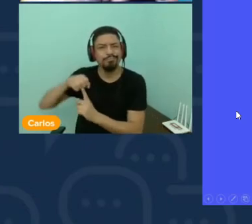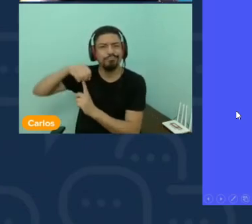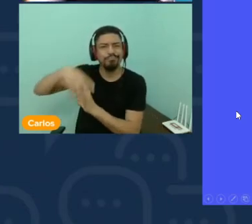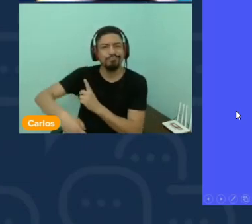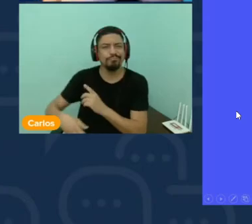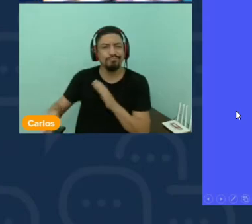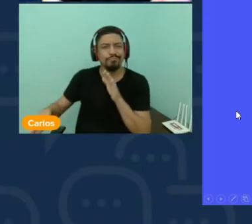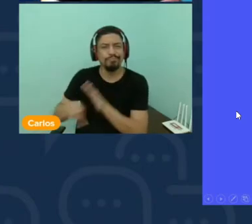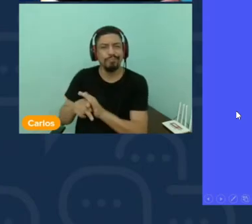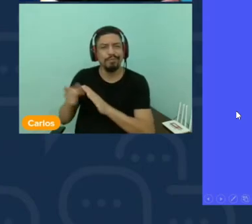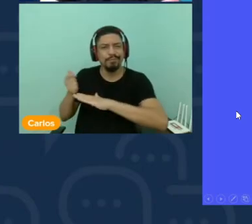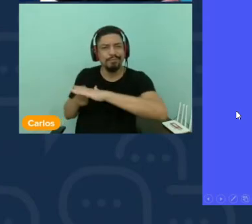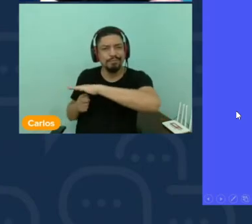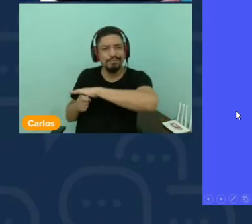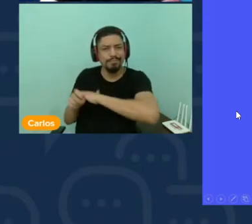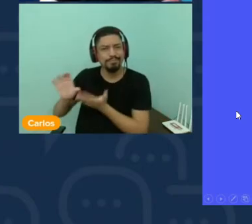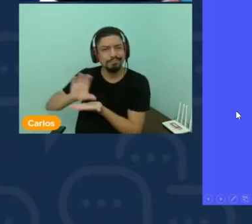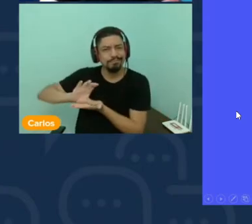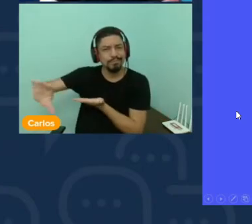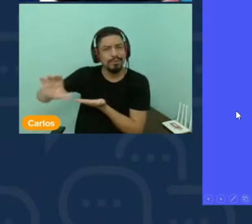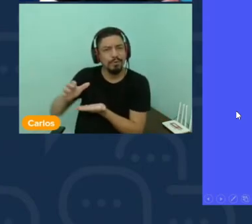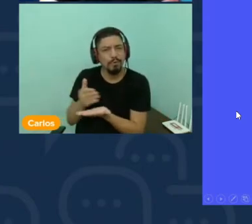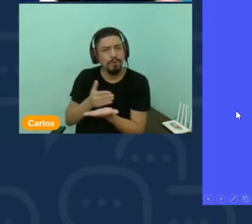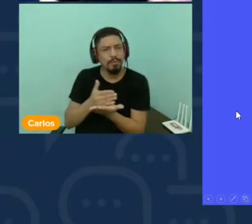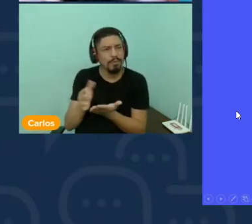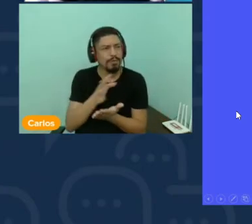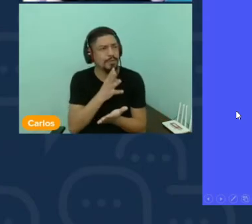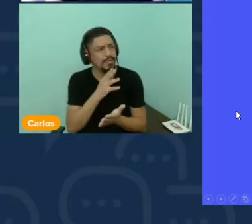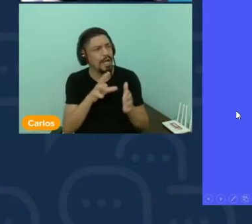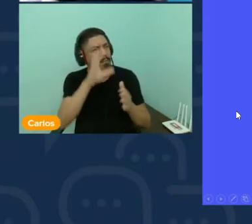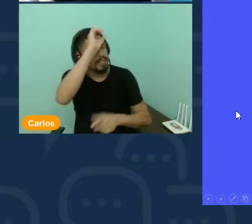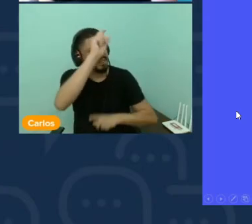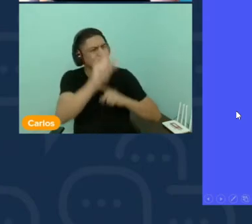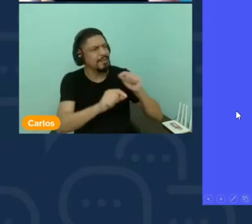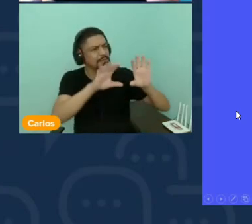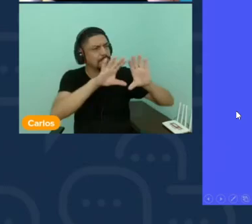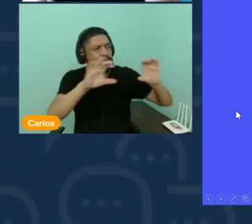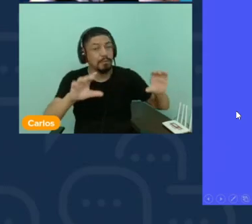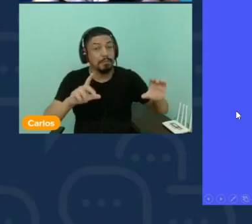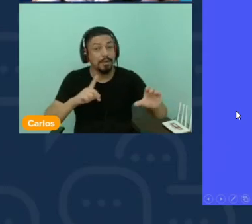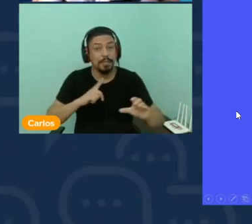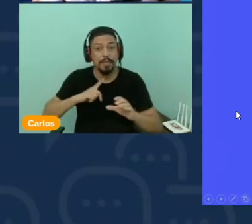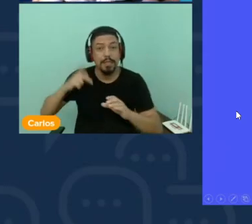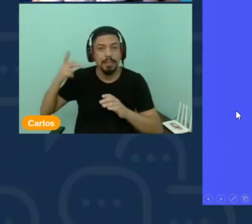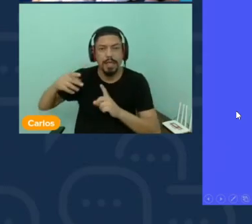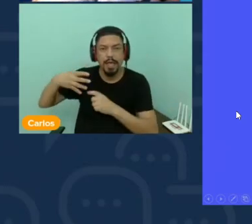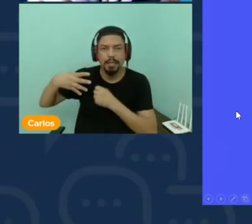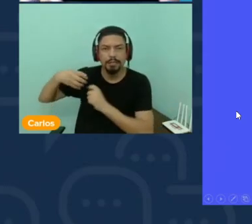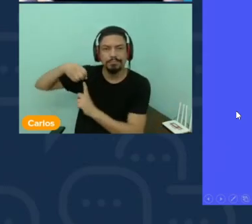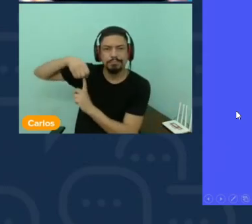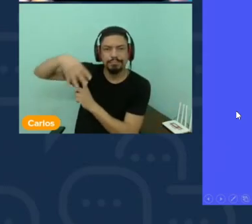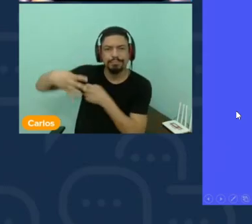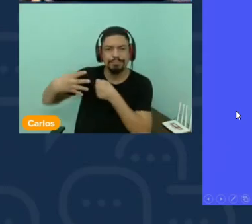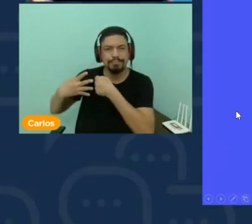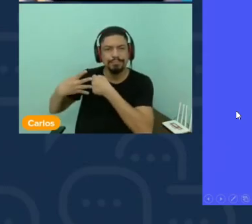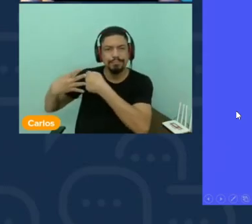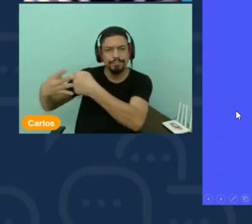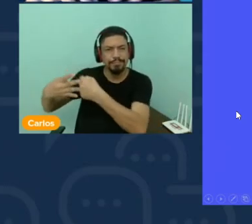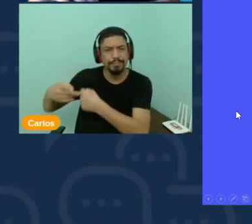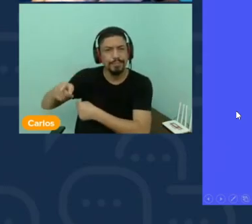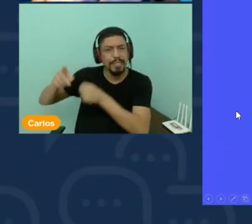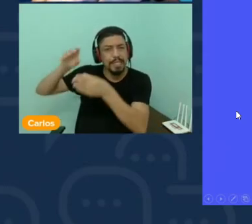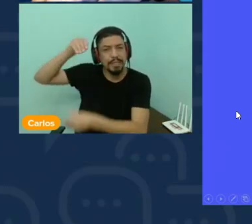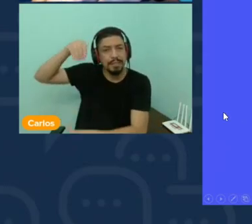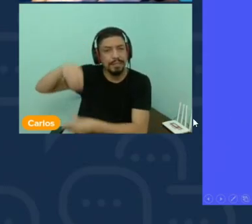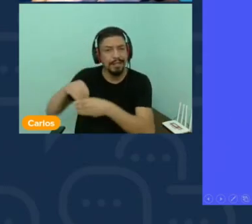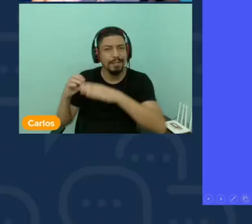né? Estão conhecendo a nuvem agora, mas ela tem o seu parque, o seu recurso tecnológico ainda